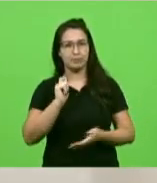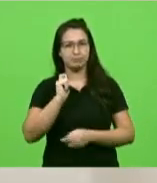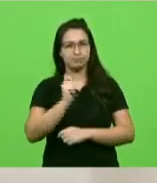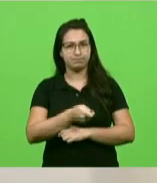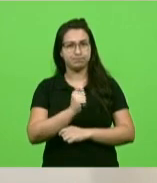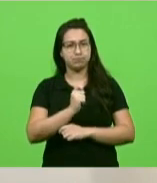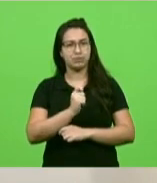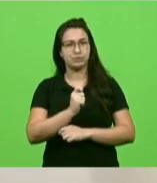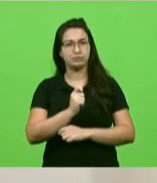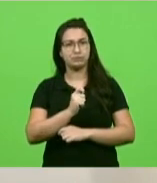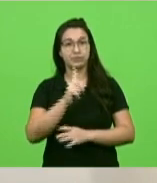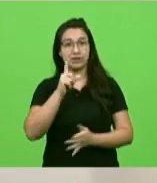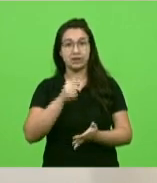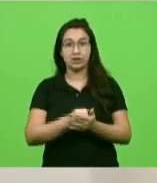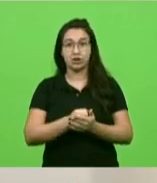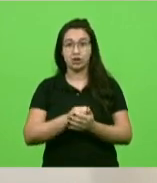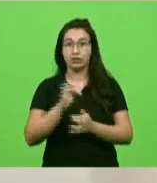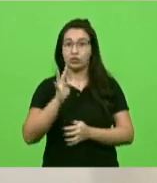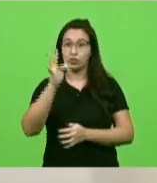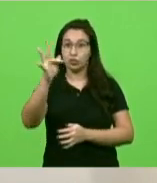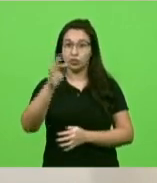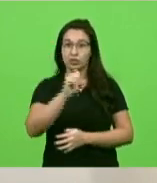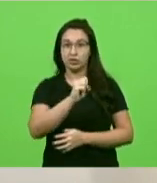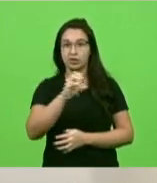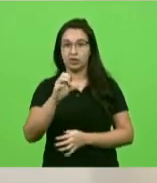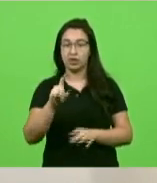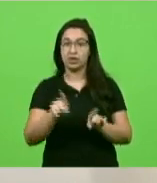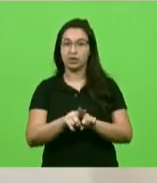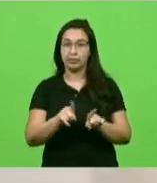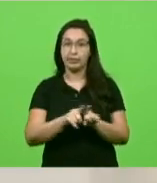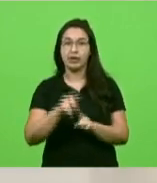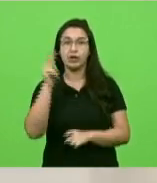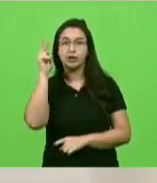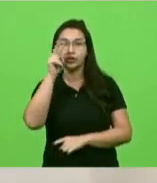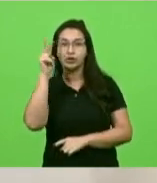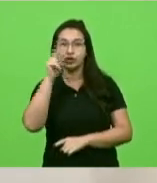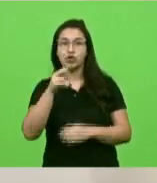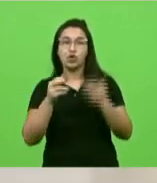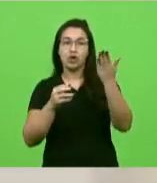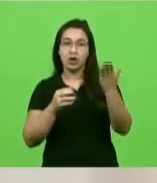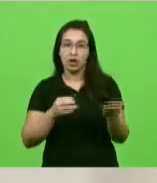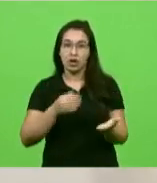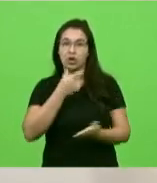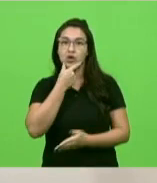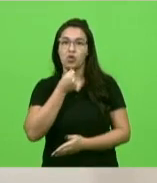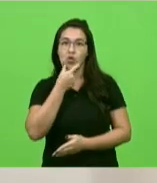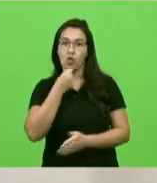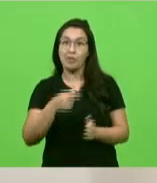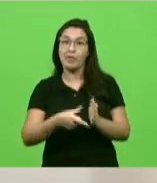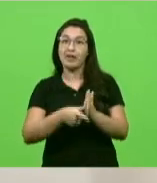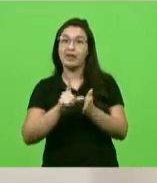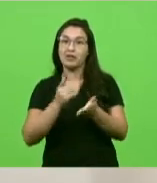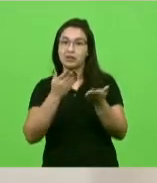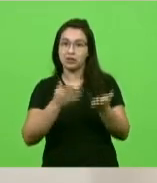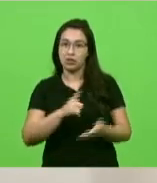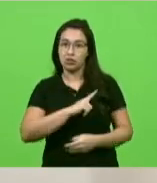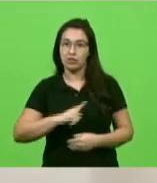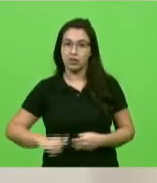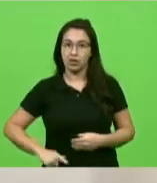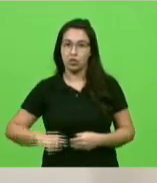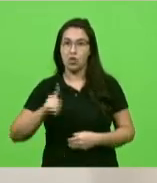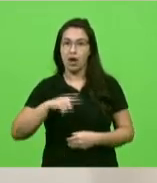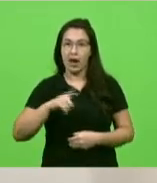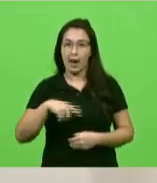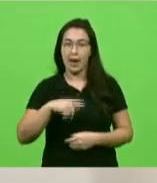os rumos de Santa Catarina, mas a história e o legado de um homem. Um homem que, antes de ser governador, é um pai